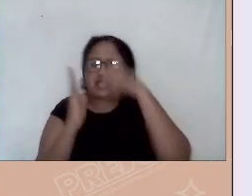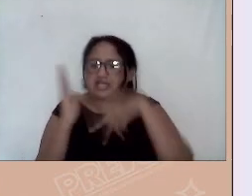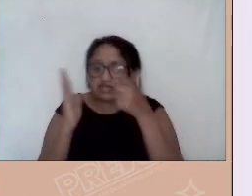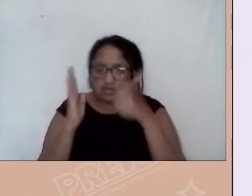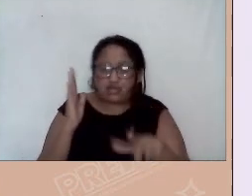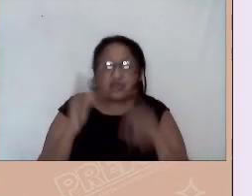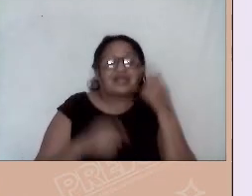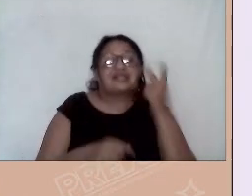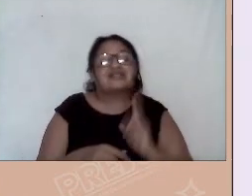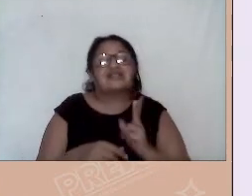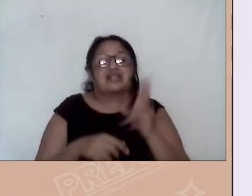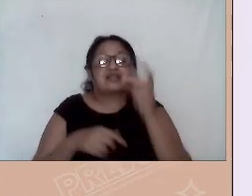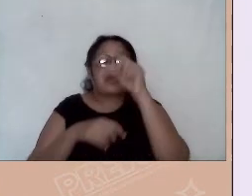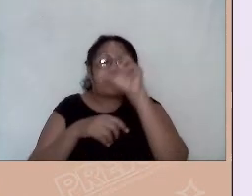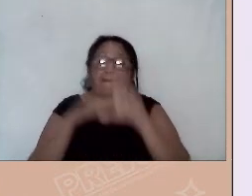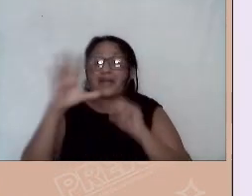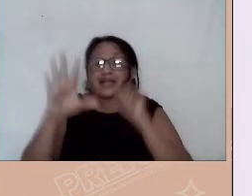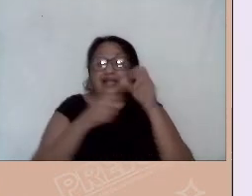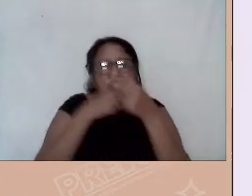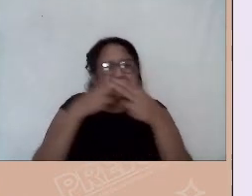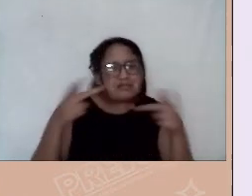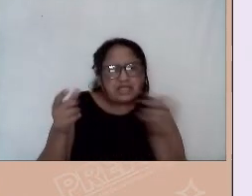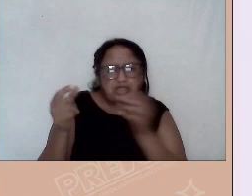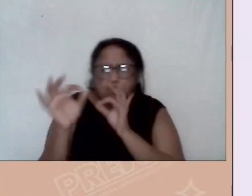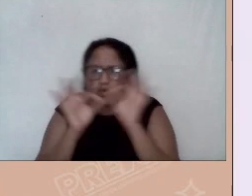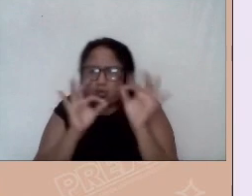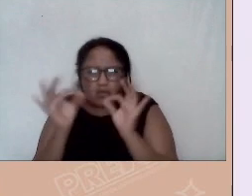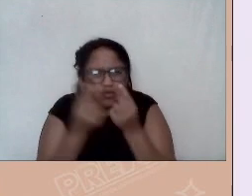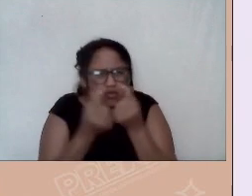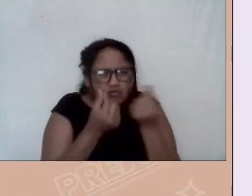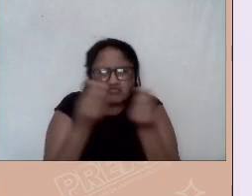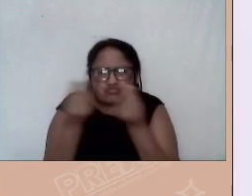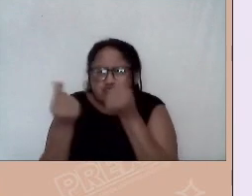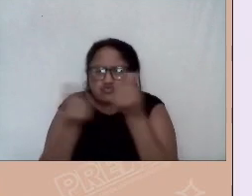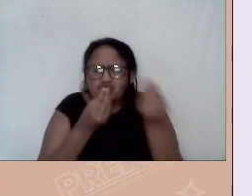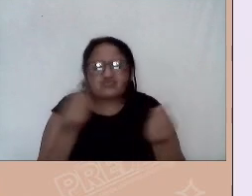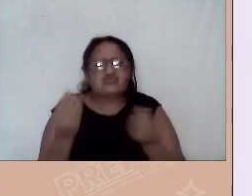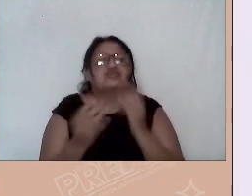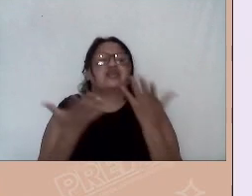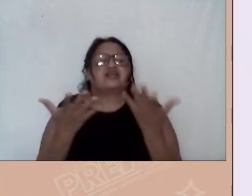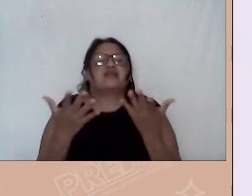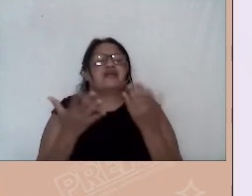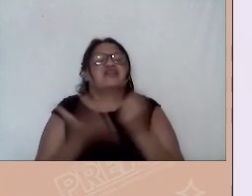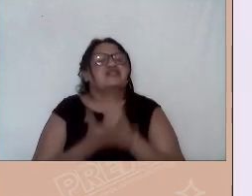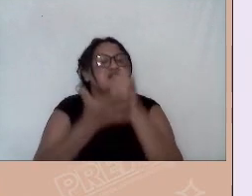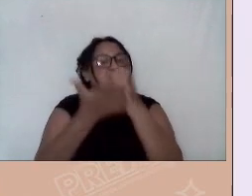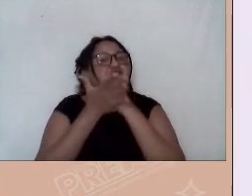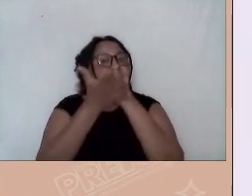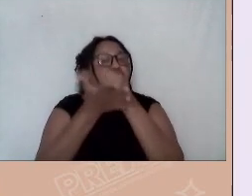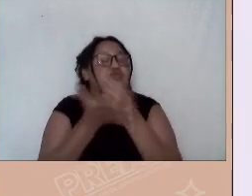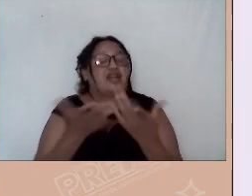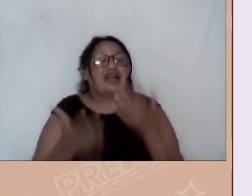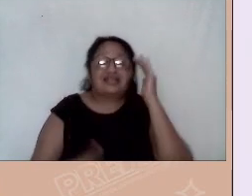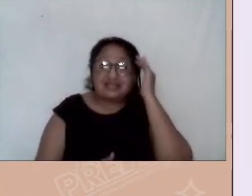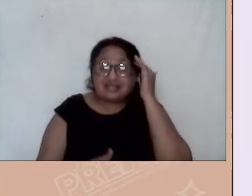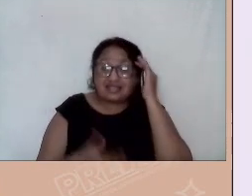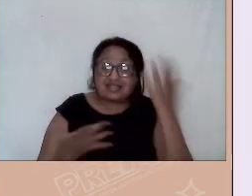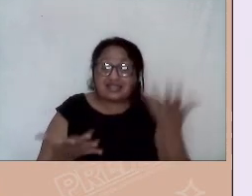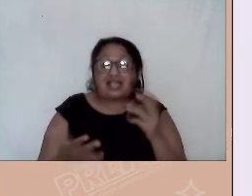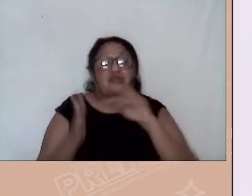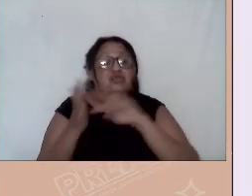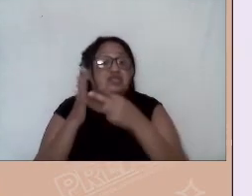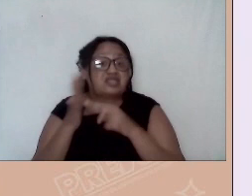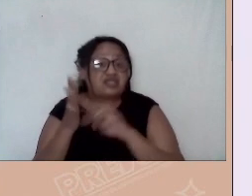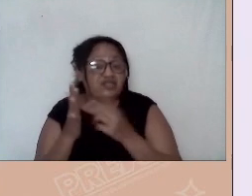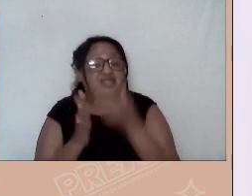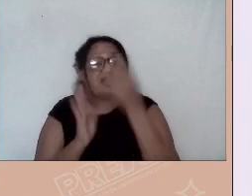elementos pistas detalhes que vão te ajudar a construir esse sentido tá certo te ajudar a entender esse significado